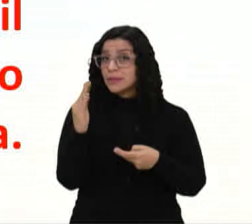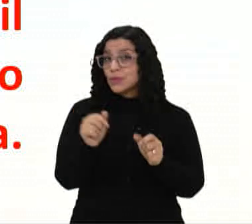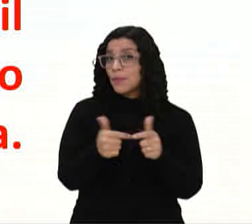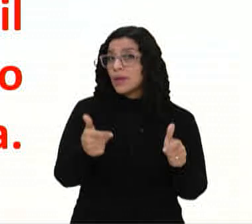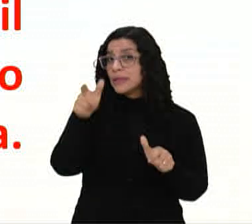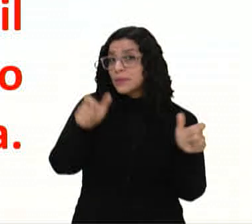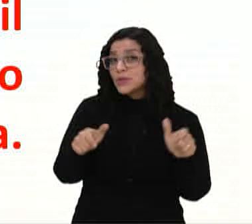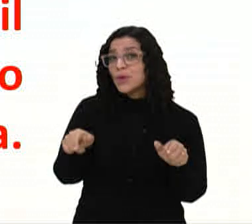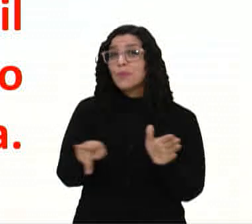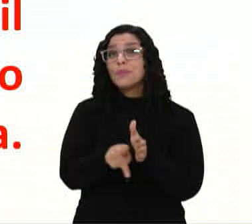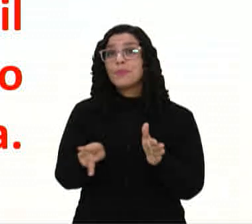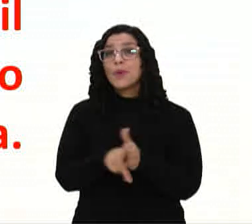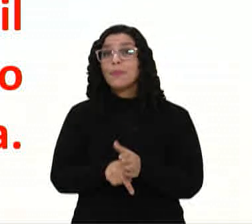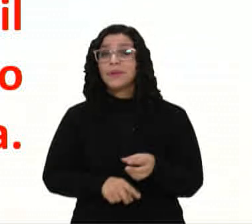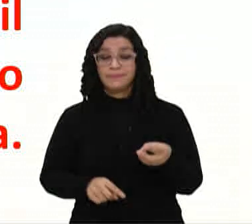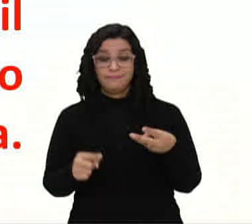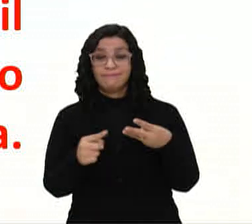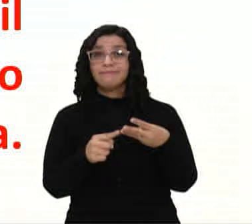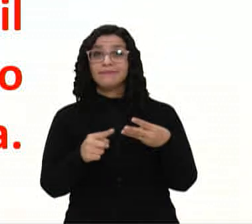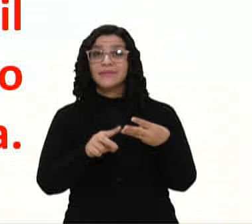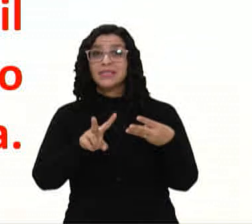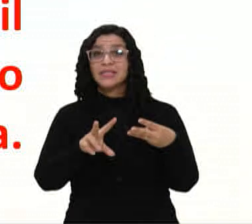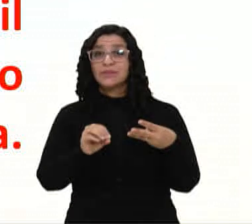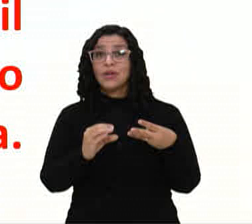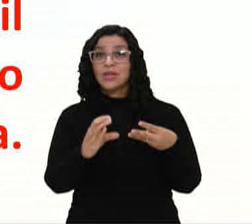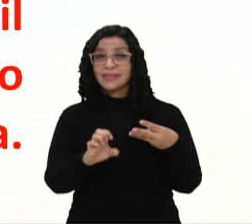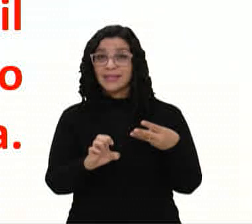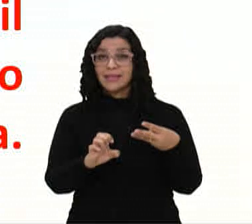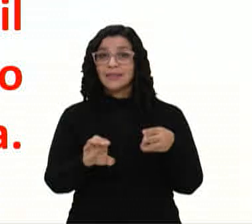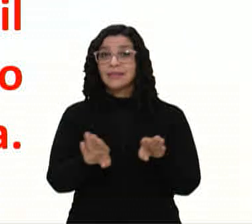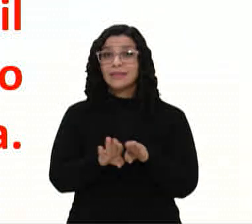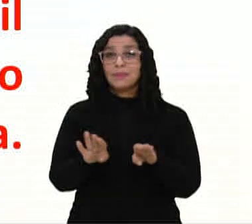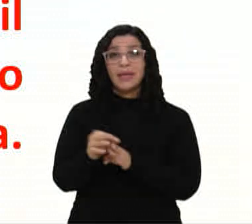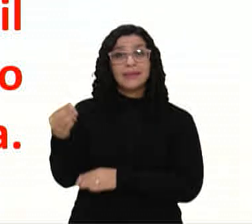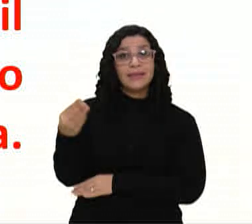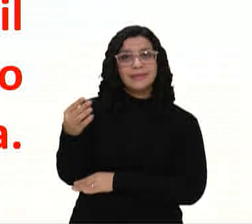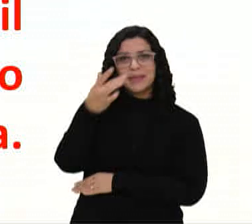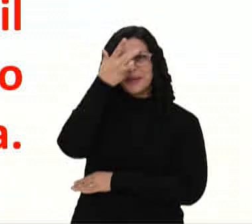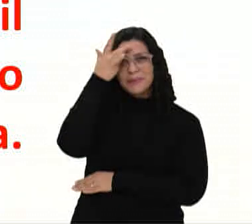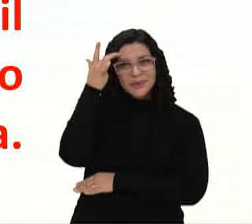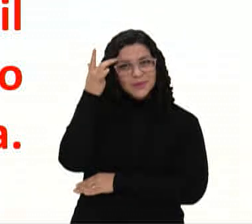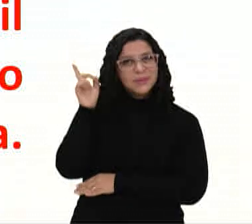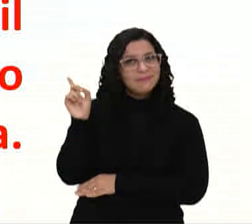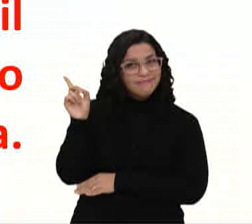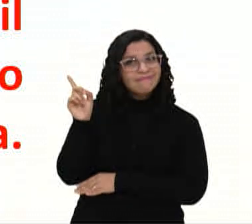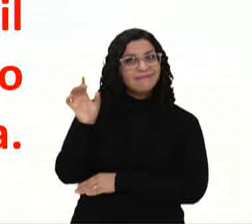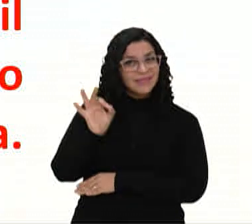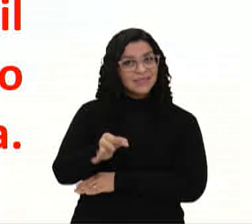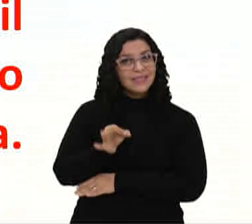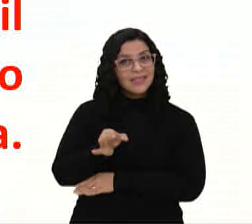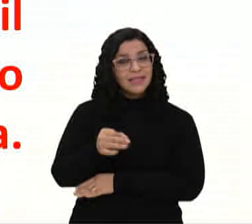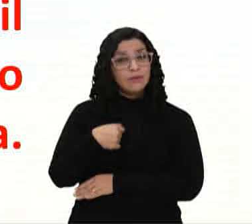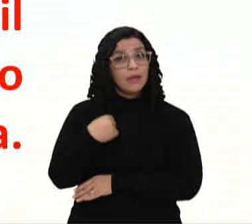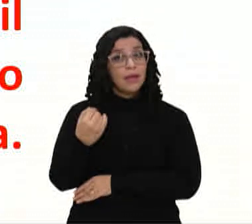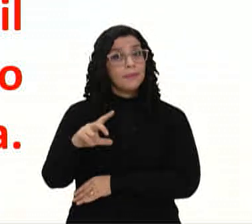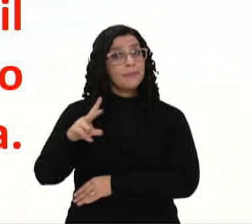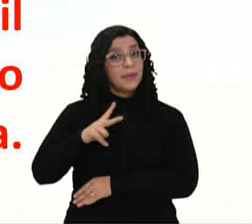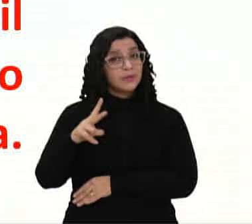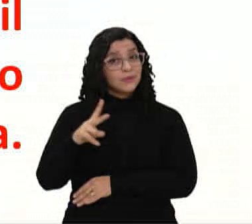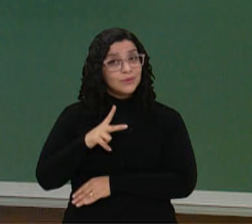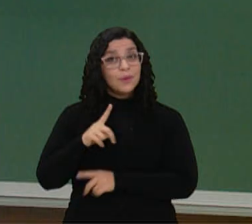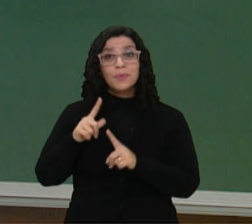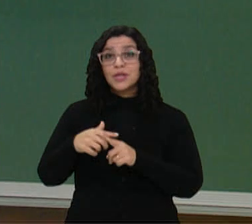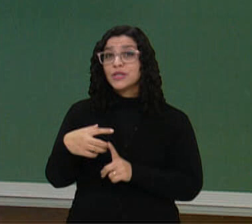população utiliza o pronome você e os oblíquos de terceira pessoa. Isso mesmo, é uma coisa bem particular,